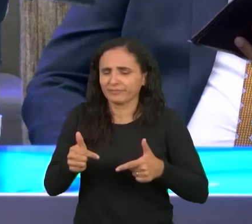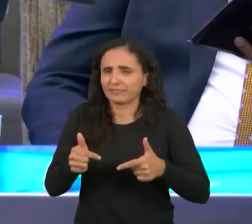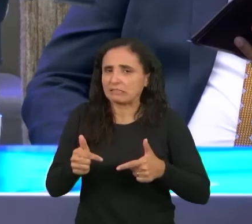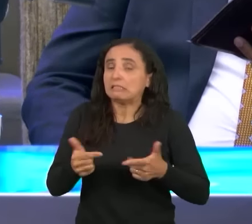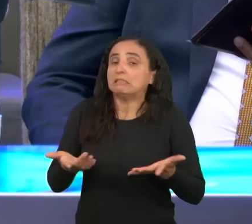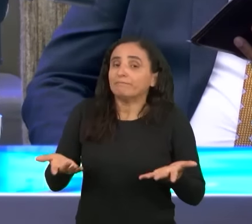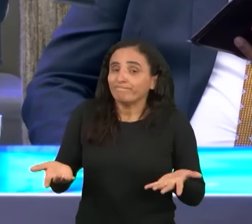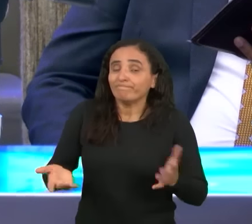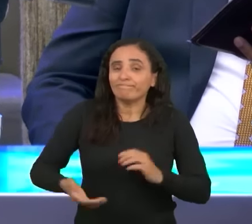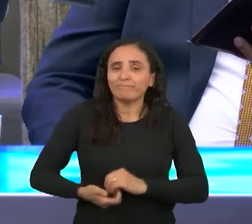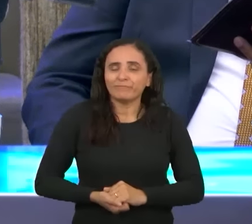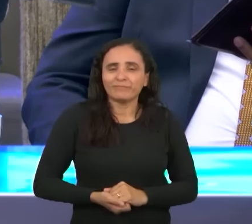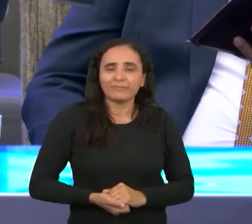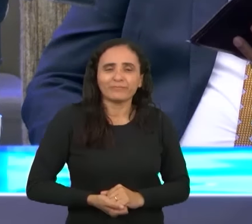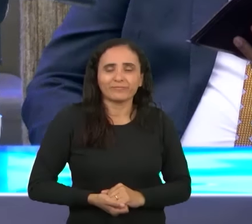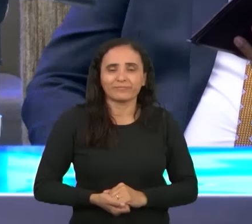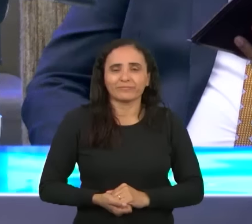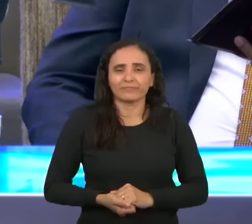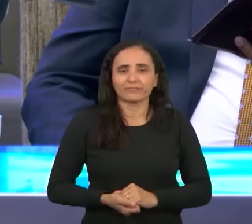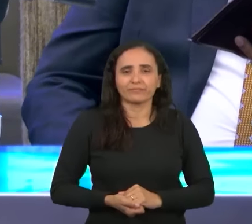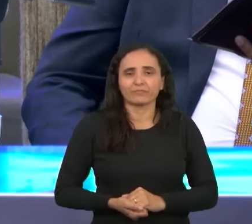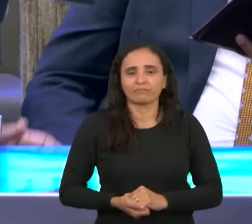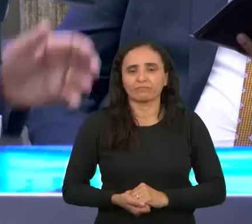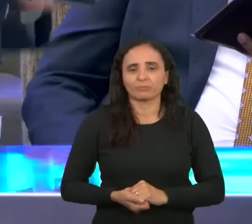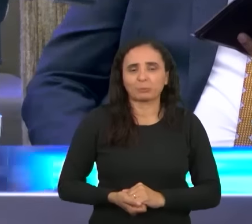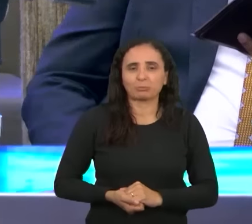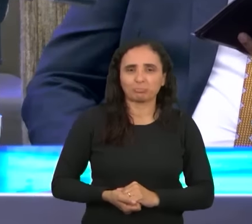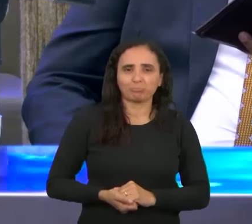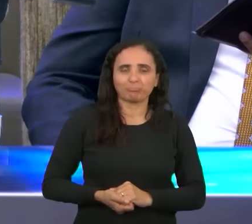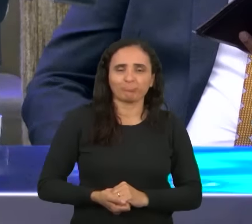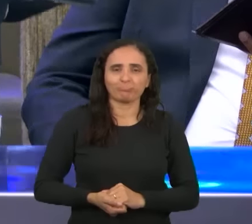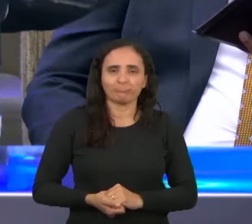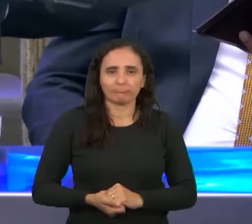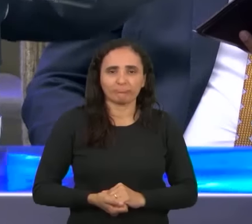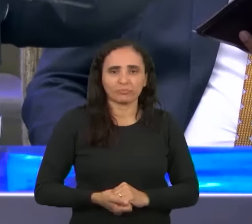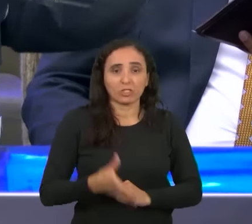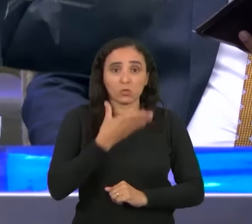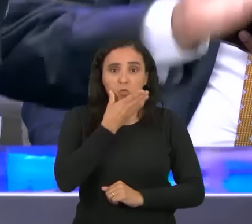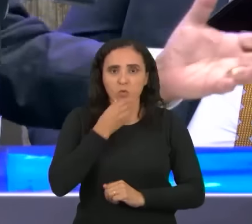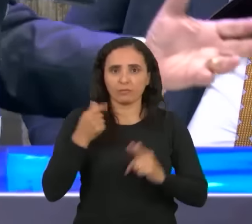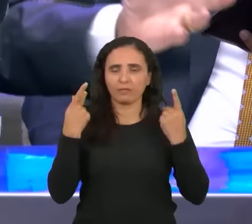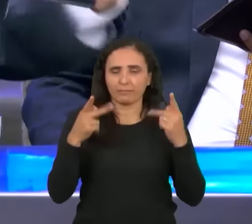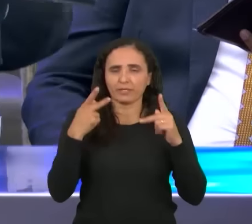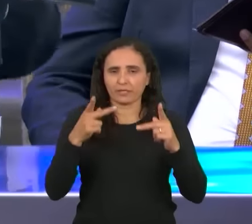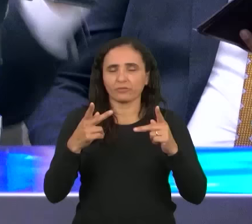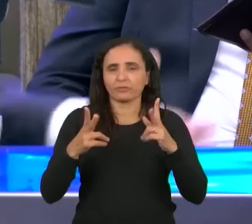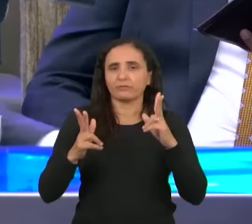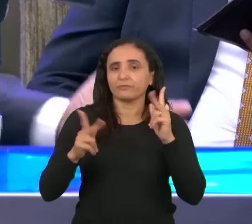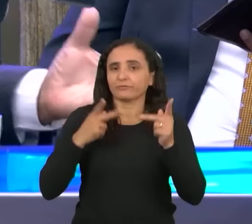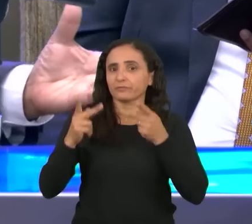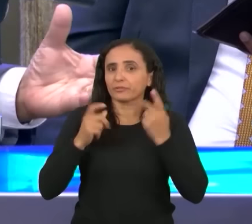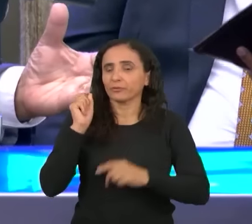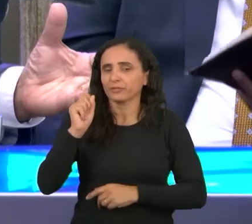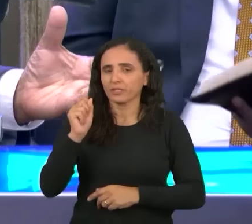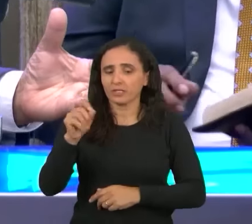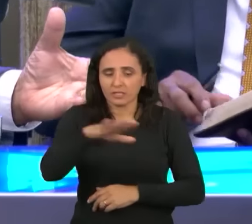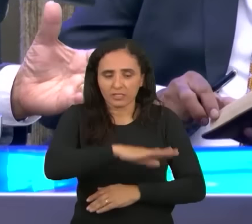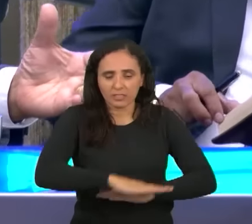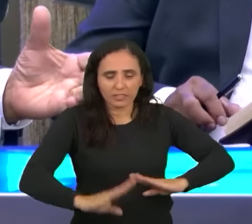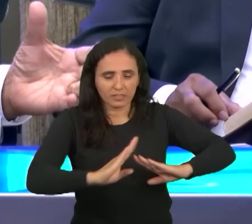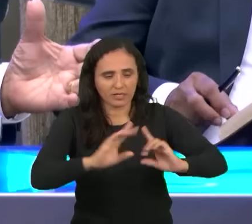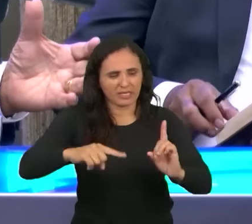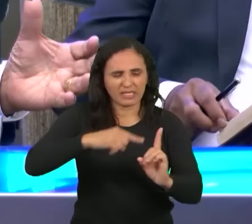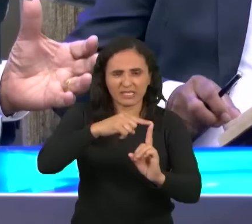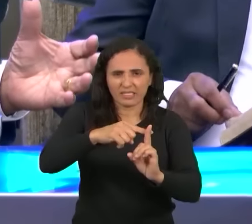dos pregadores espurgo Ele disse que a igreja ela não é perfeita porque ela tem seres humanos